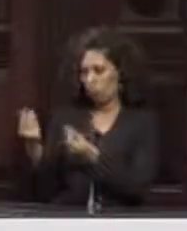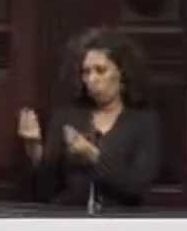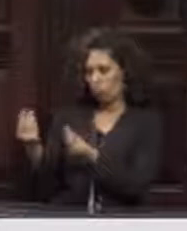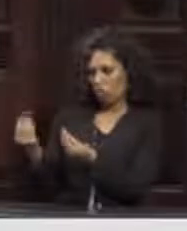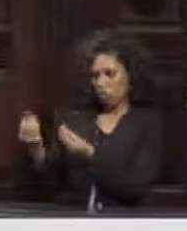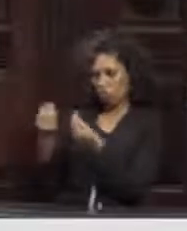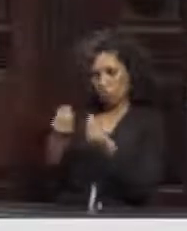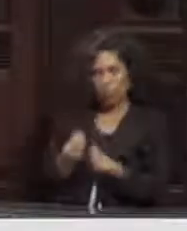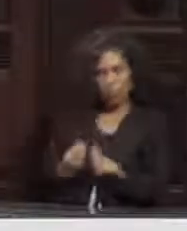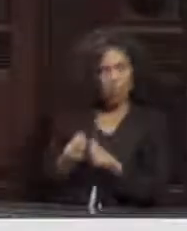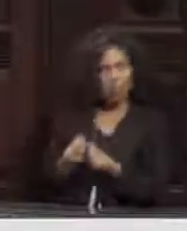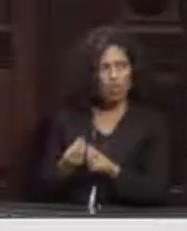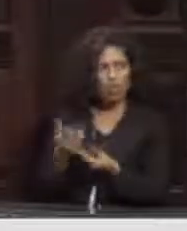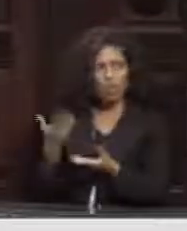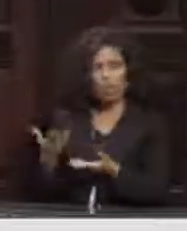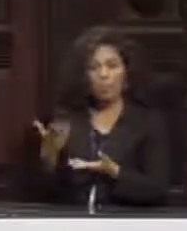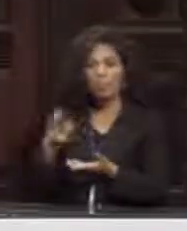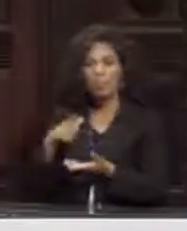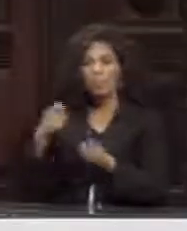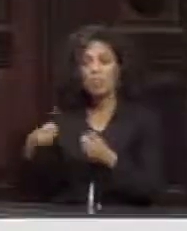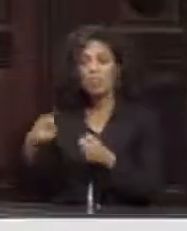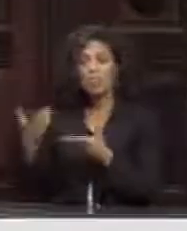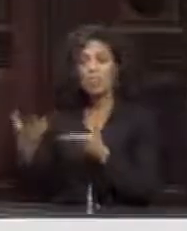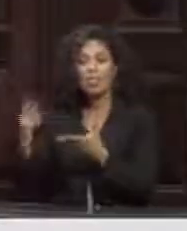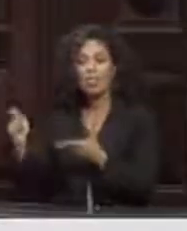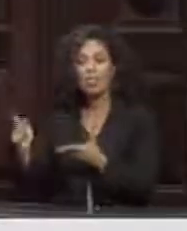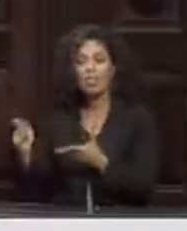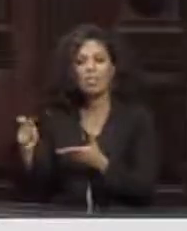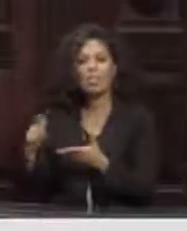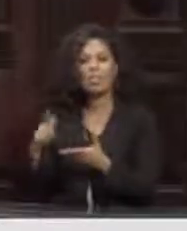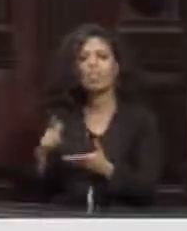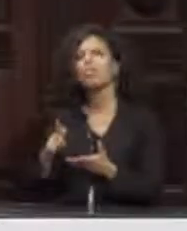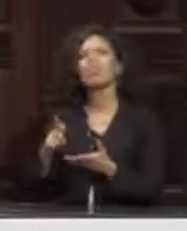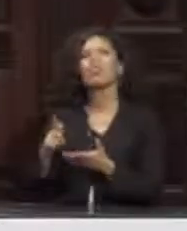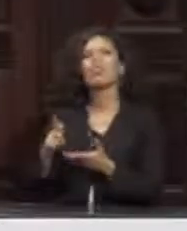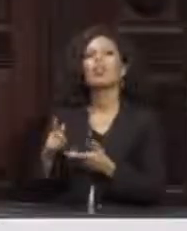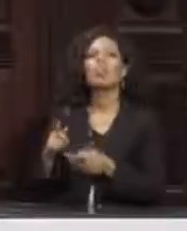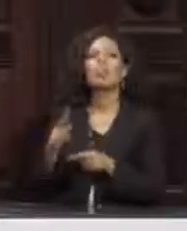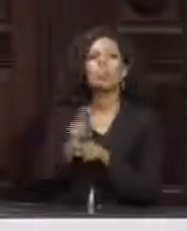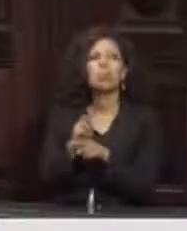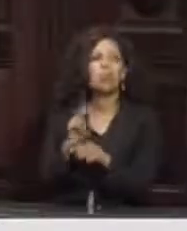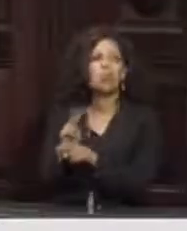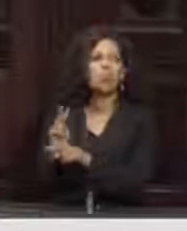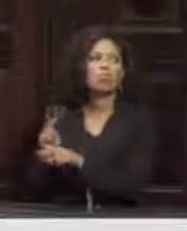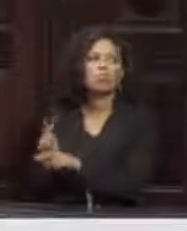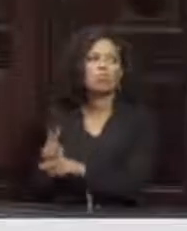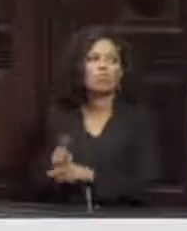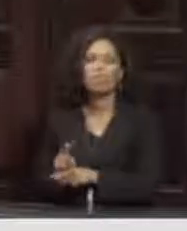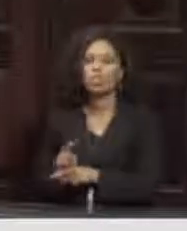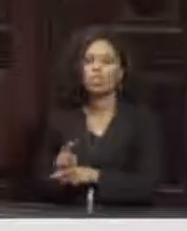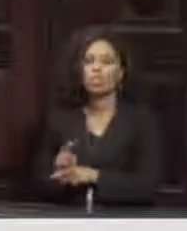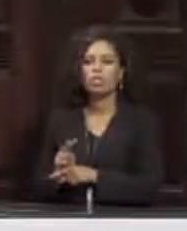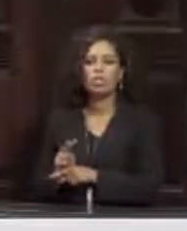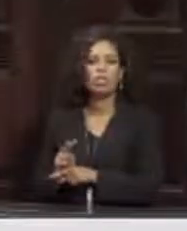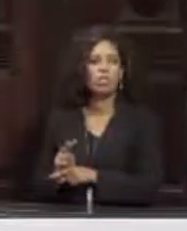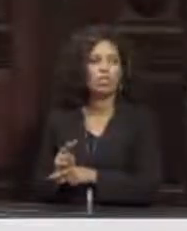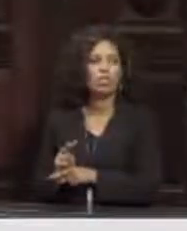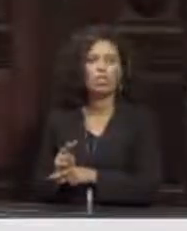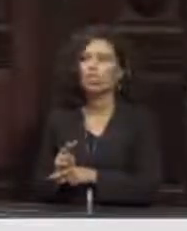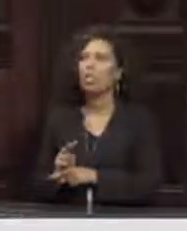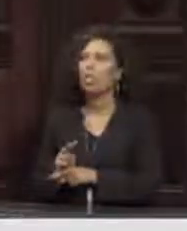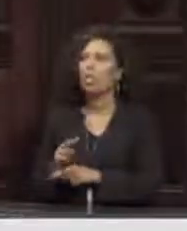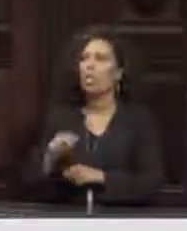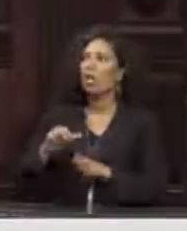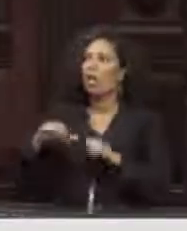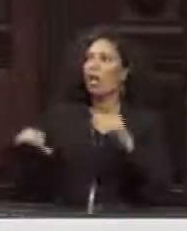partir de uma garantia que, desgraçadamente, já foi aprovada por esta casa, a